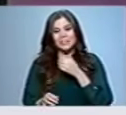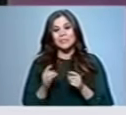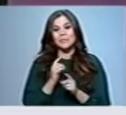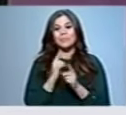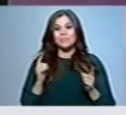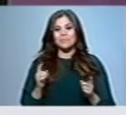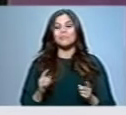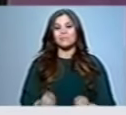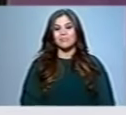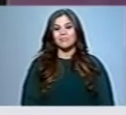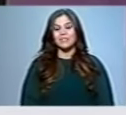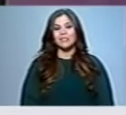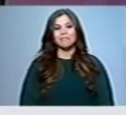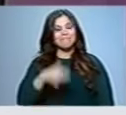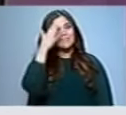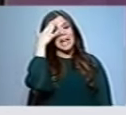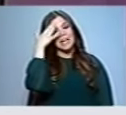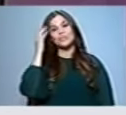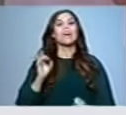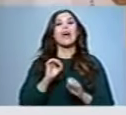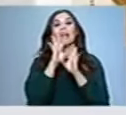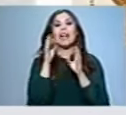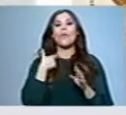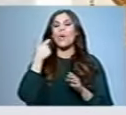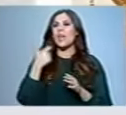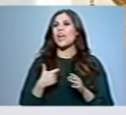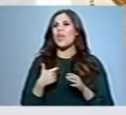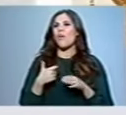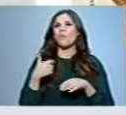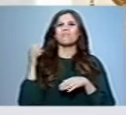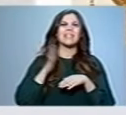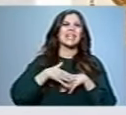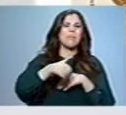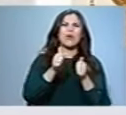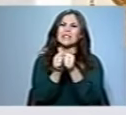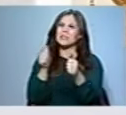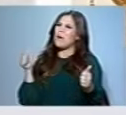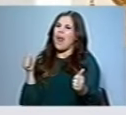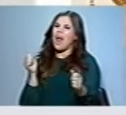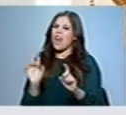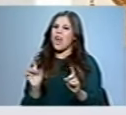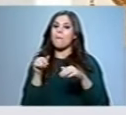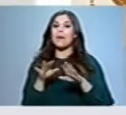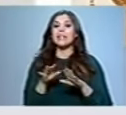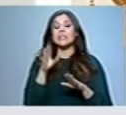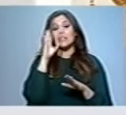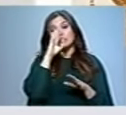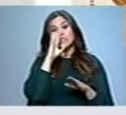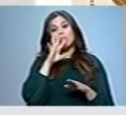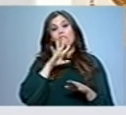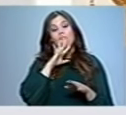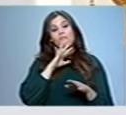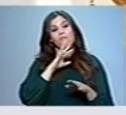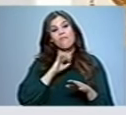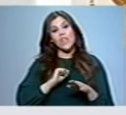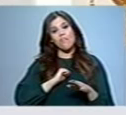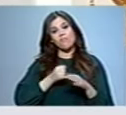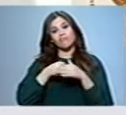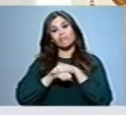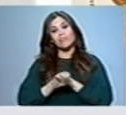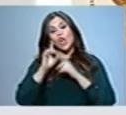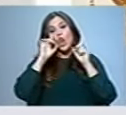de ti. Sim, sim. Portanto, à partida não vou querer ausentar-me durante muito tempo. Mas é como digo, quando chegar a essa altura, depois logo vejo. Qual é a próxima